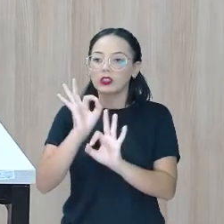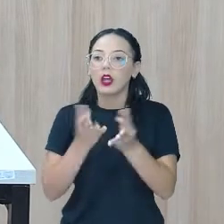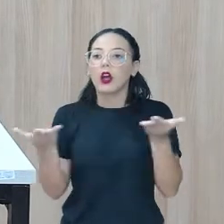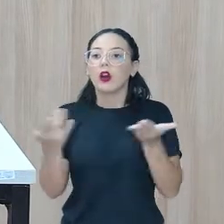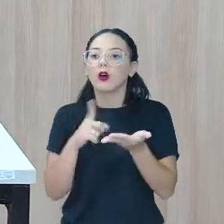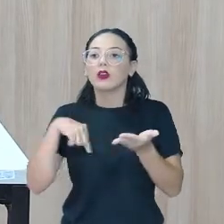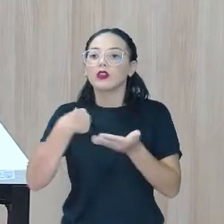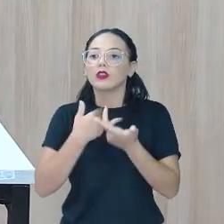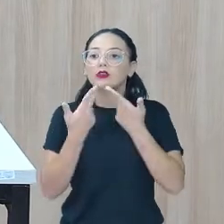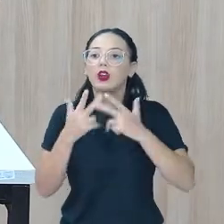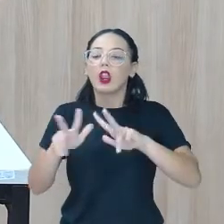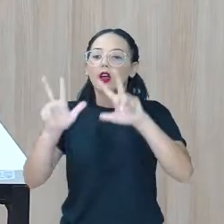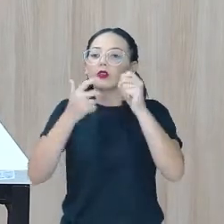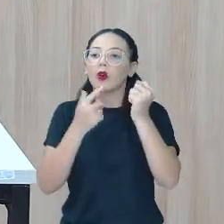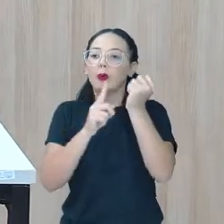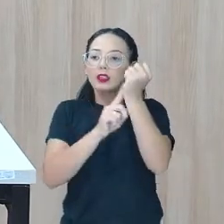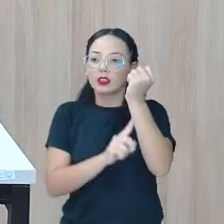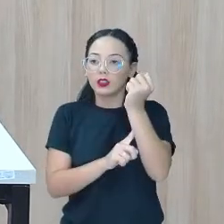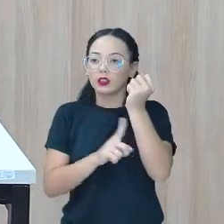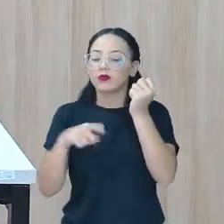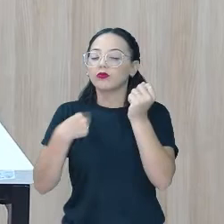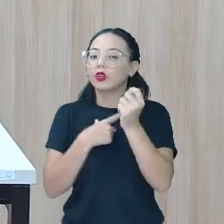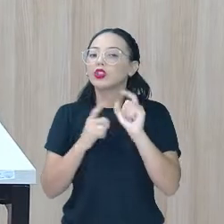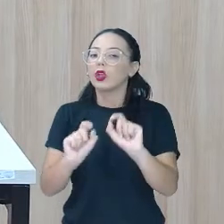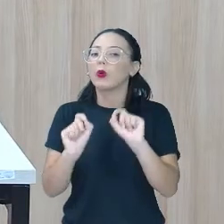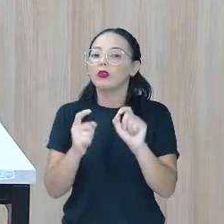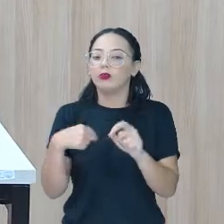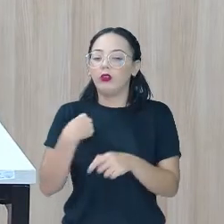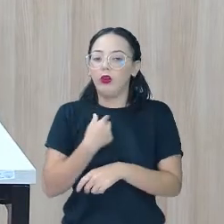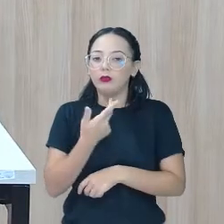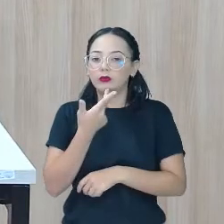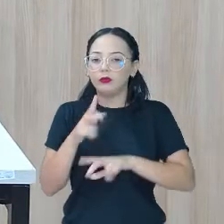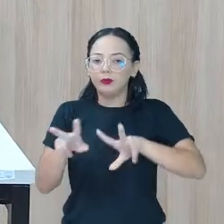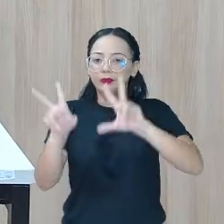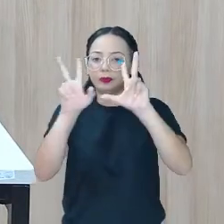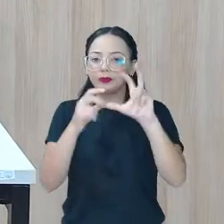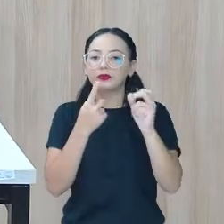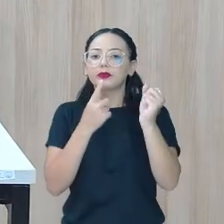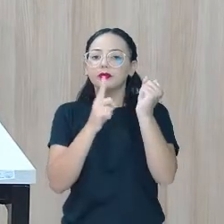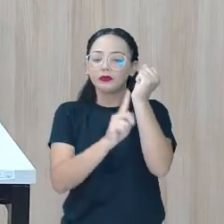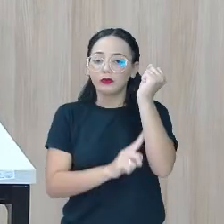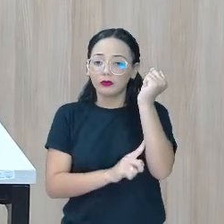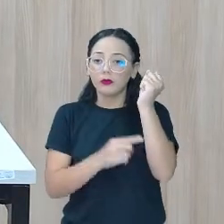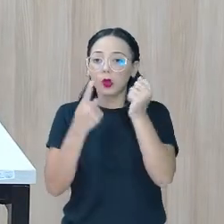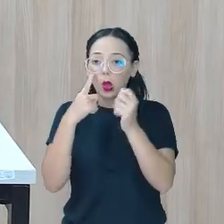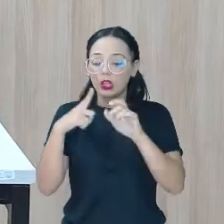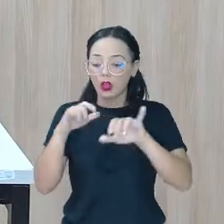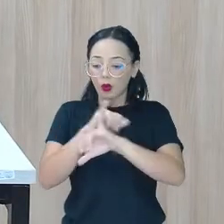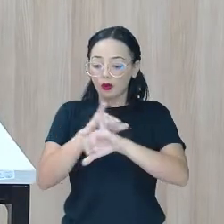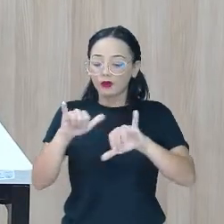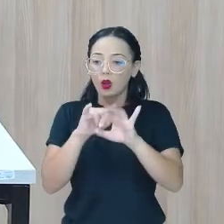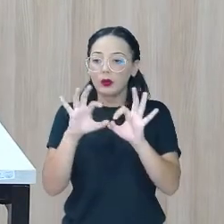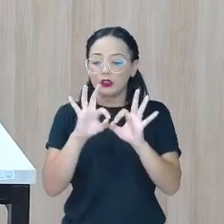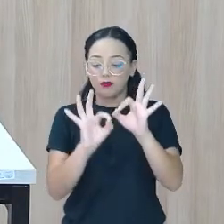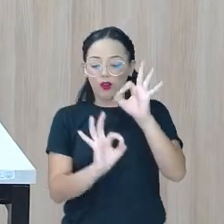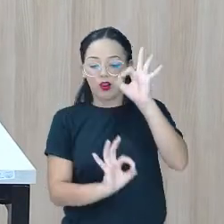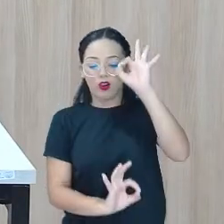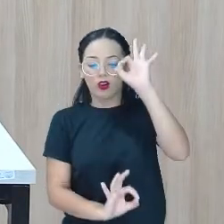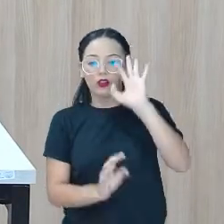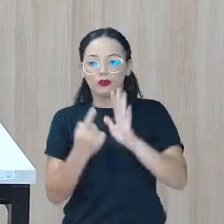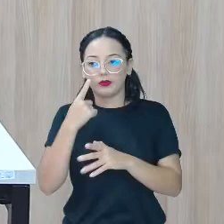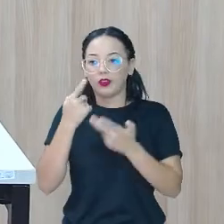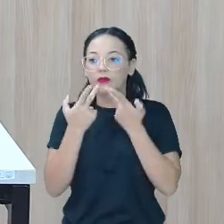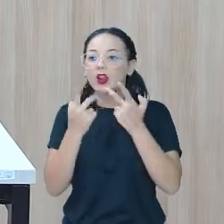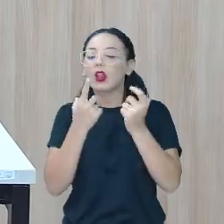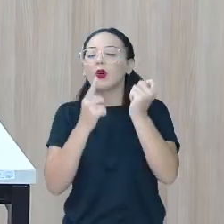aí a respeito do sangue. O que é que a gente tem para falar a respeito do sangue? Eu trouxe aí uma informação bem longa. Olha o que diz.